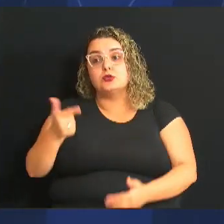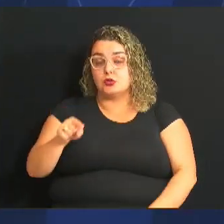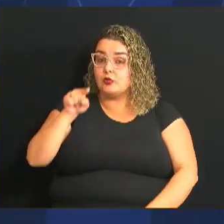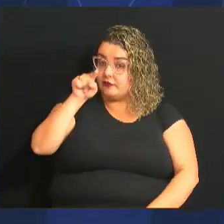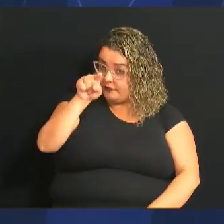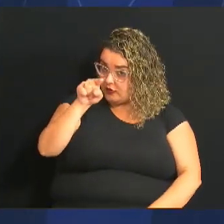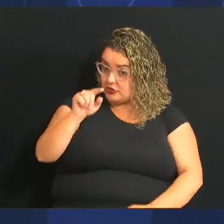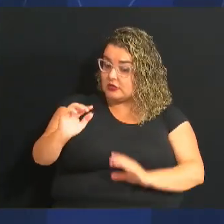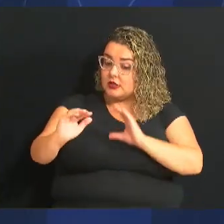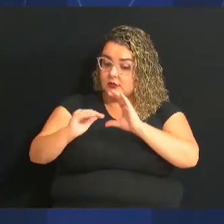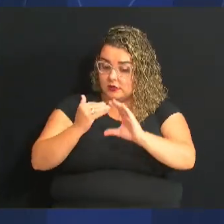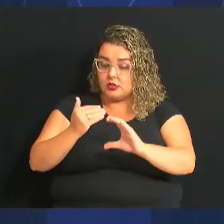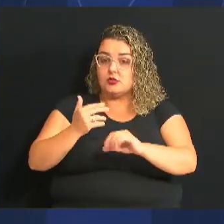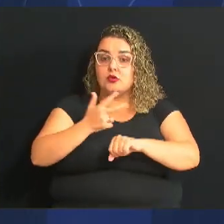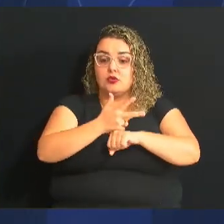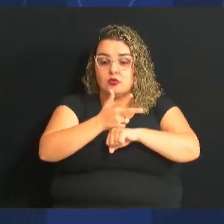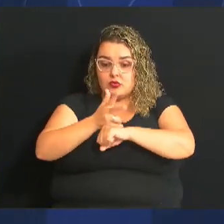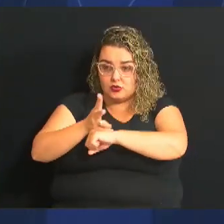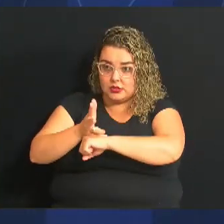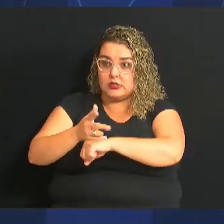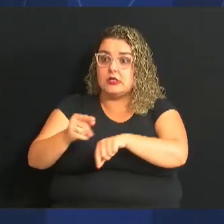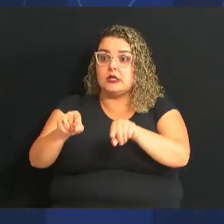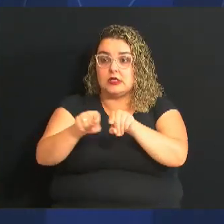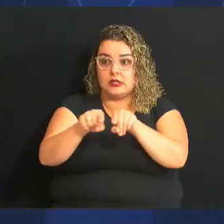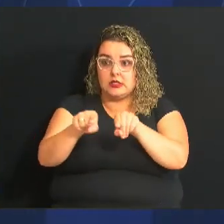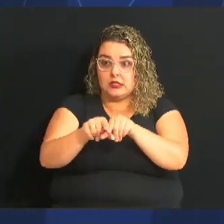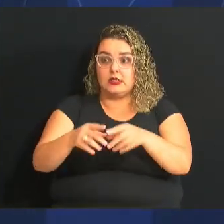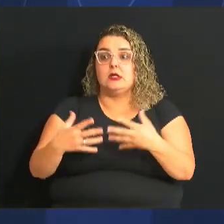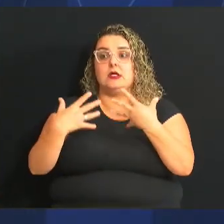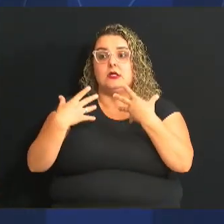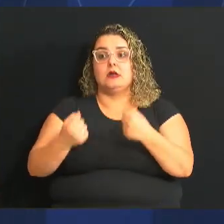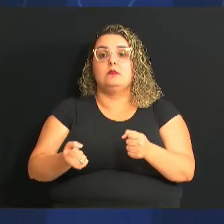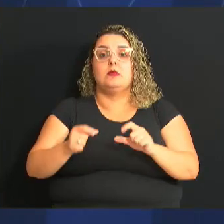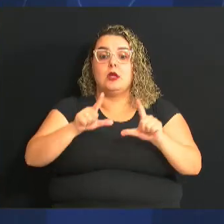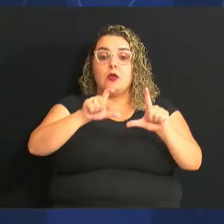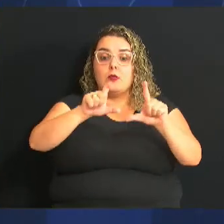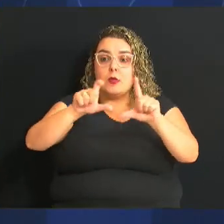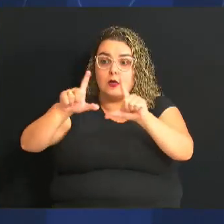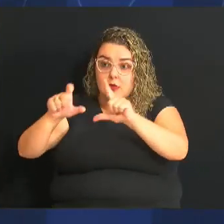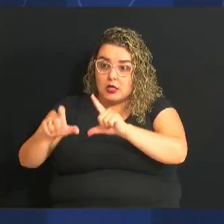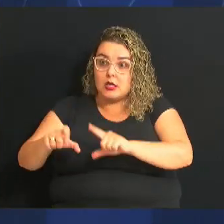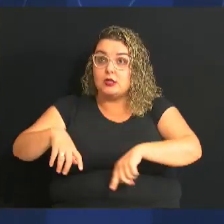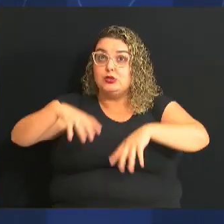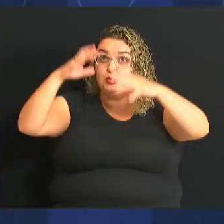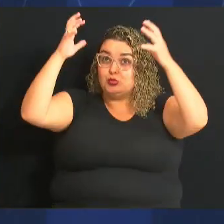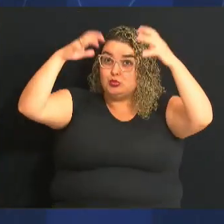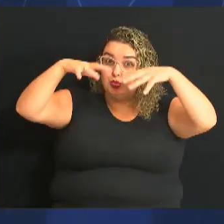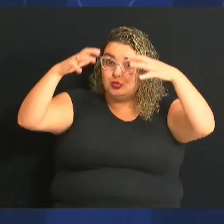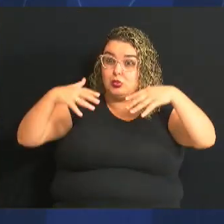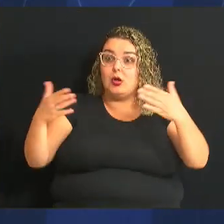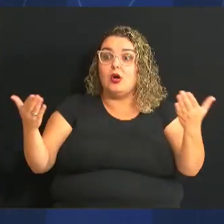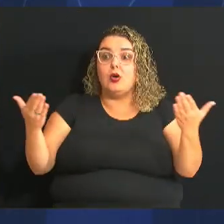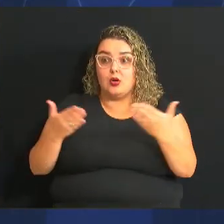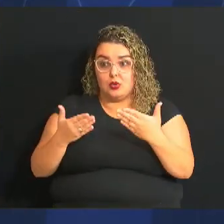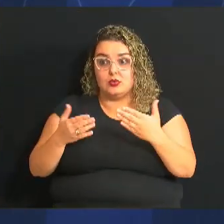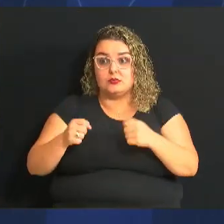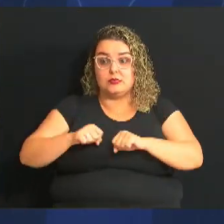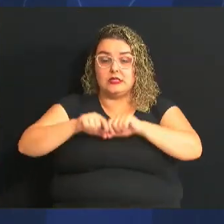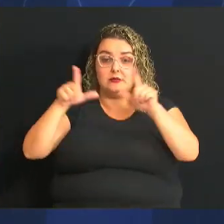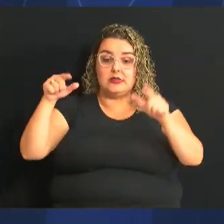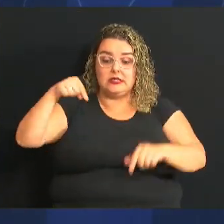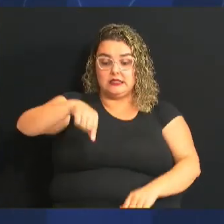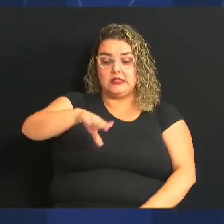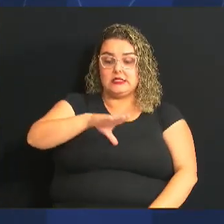que enviou o vídeo e também a gente recebeu algumas fotos também da chuva que caiu hoje pela manhã aqui na cidade